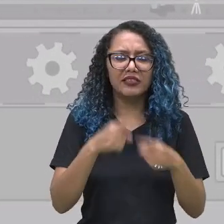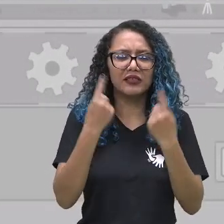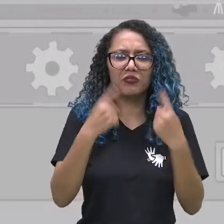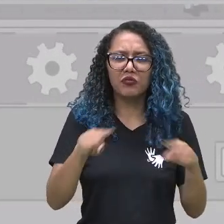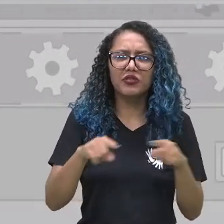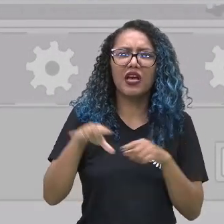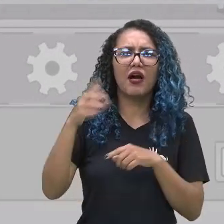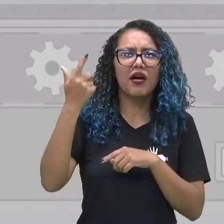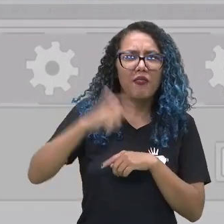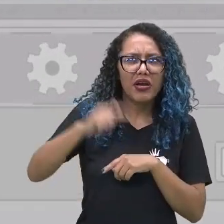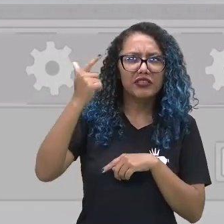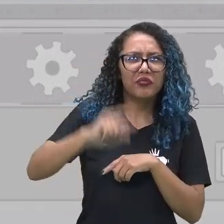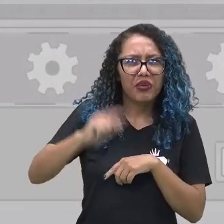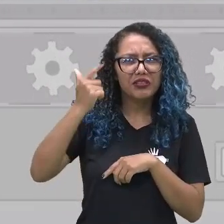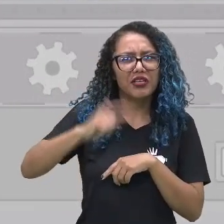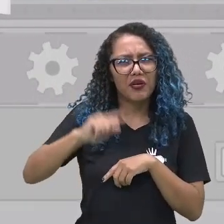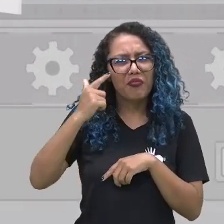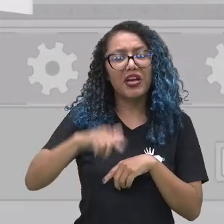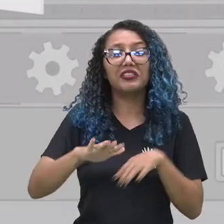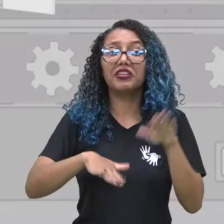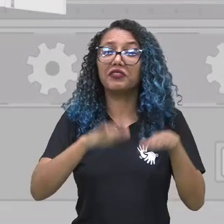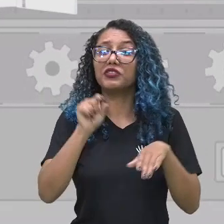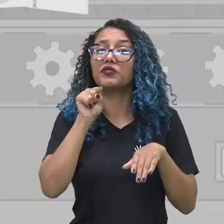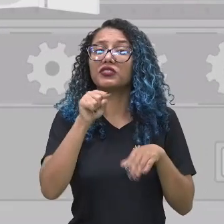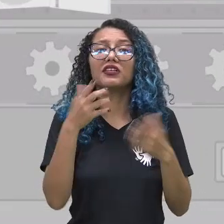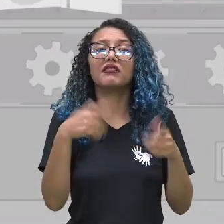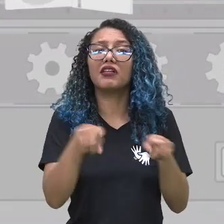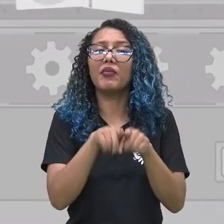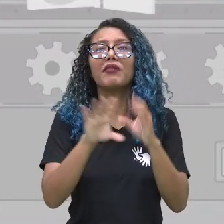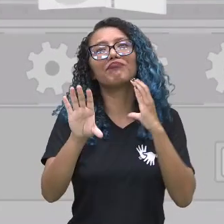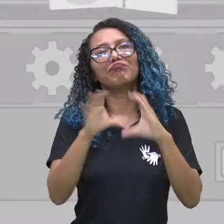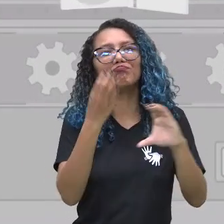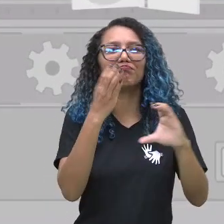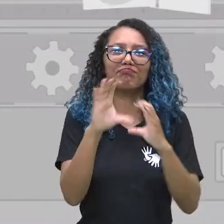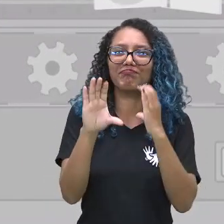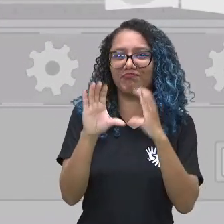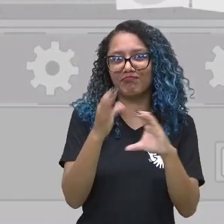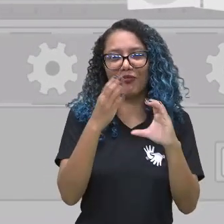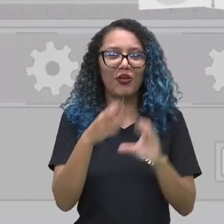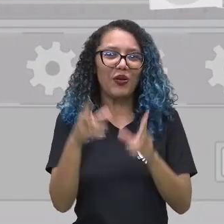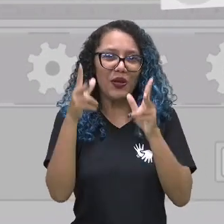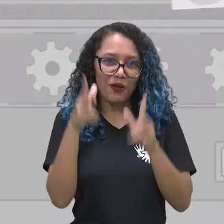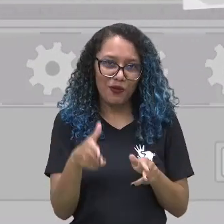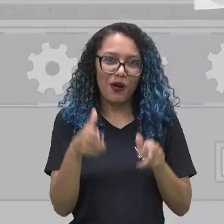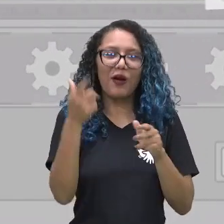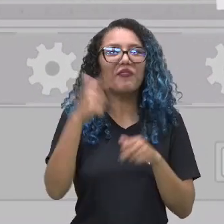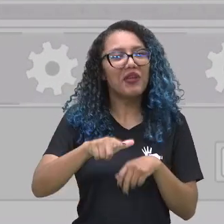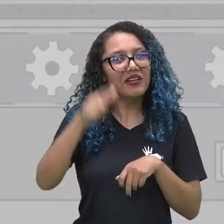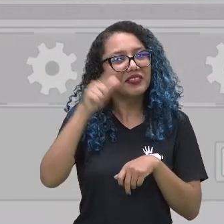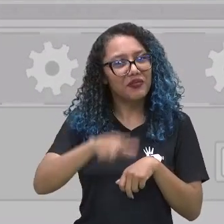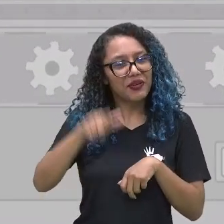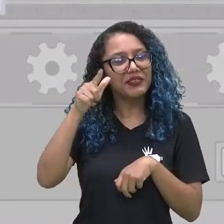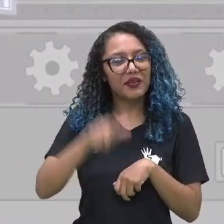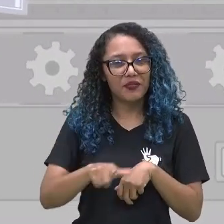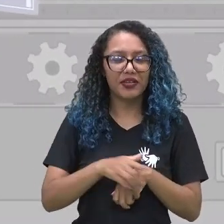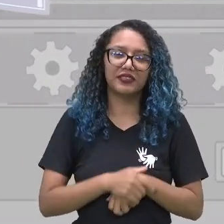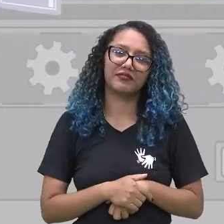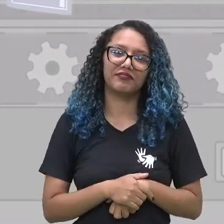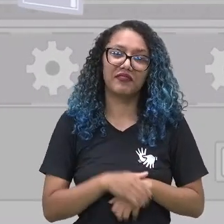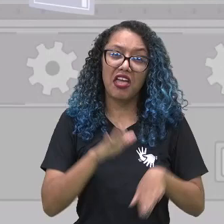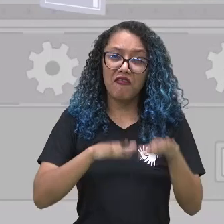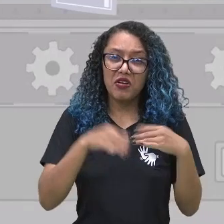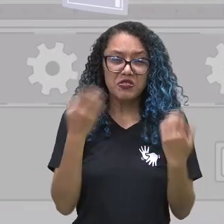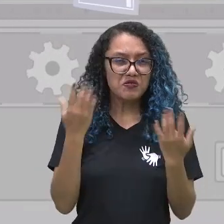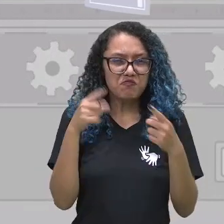vezes se pega cantando a música. Às vezes são músicas que não tem sentido